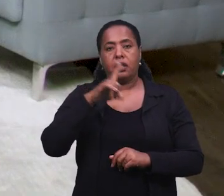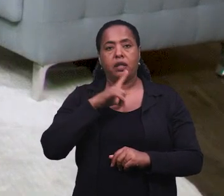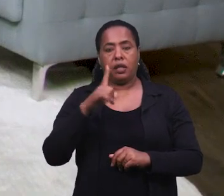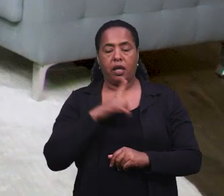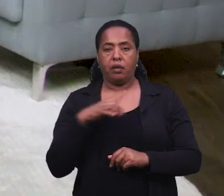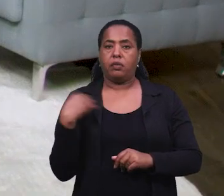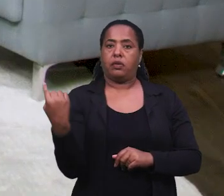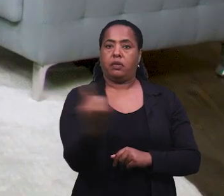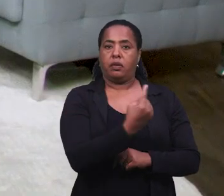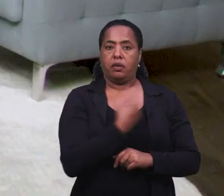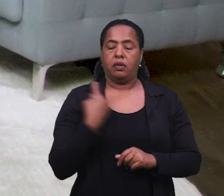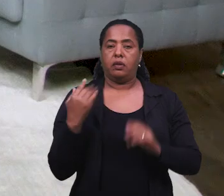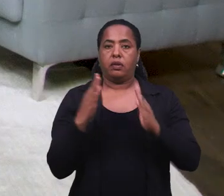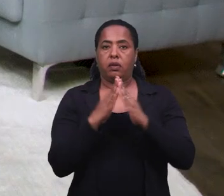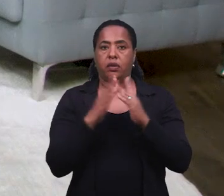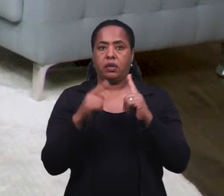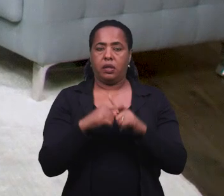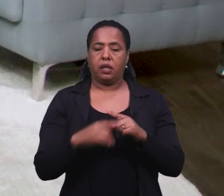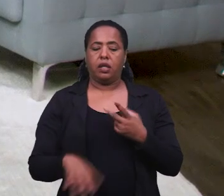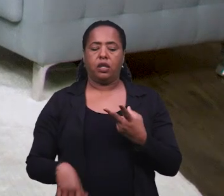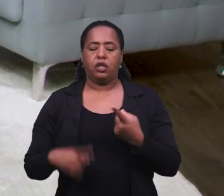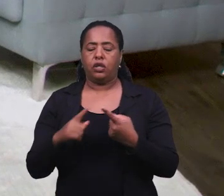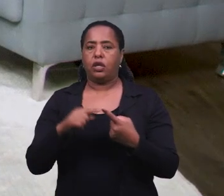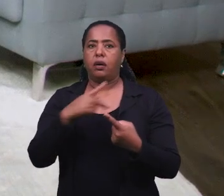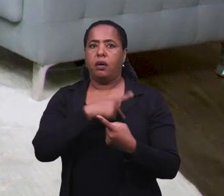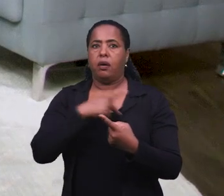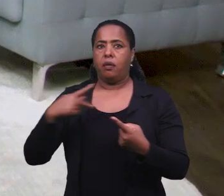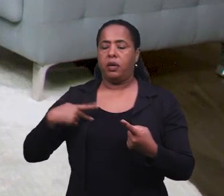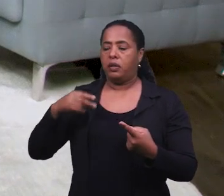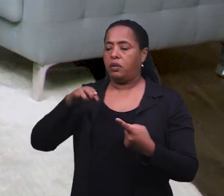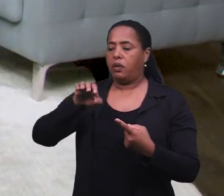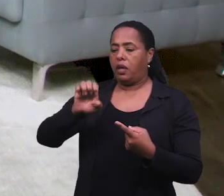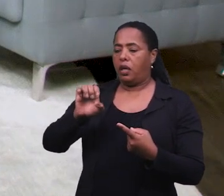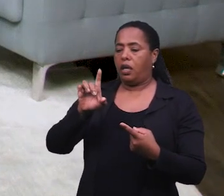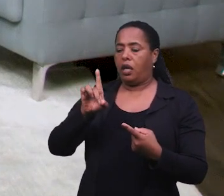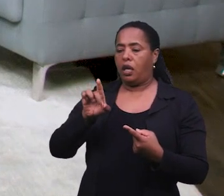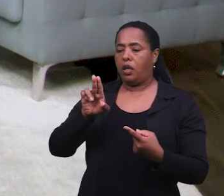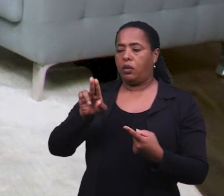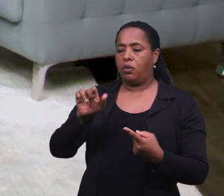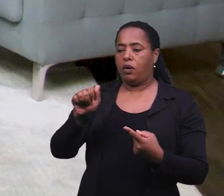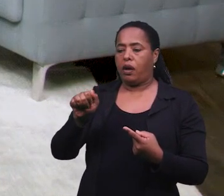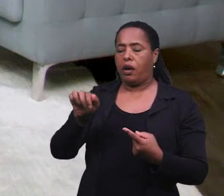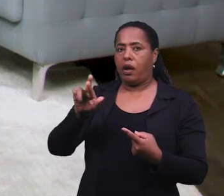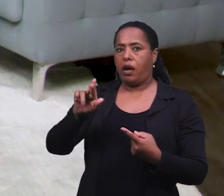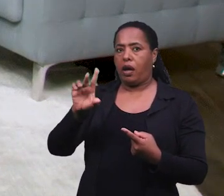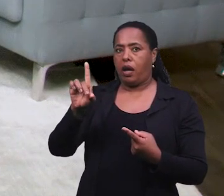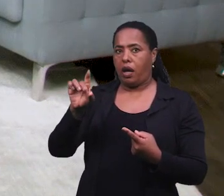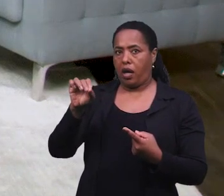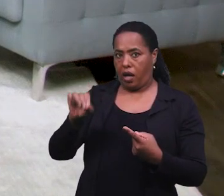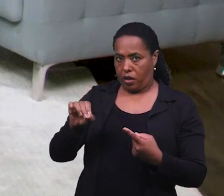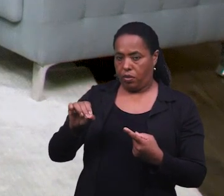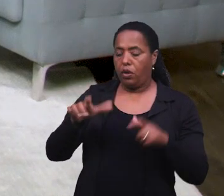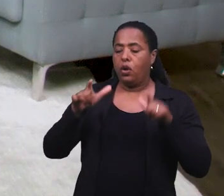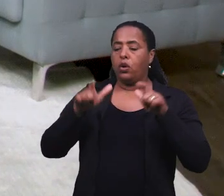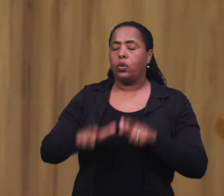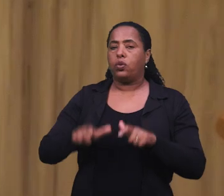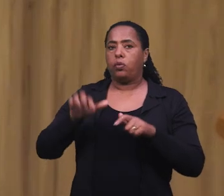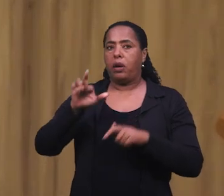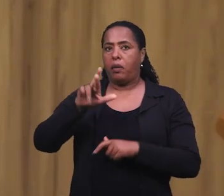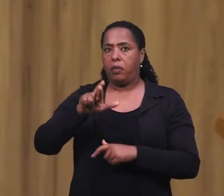Eduardo Micho, ele que é pastor na igreja do bairro República, no município de Vitória. Seja muito bem-vindo, pastor